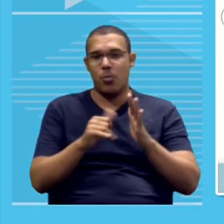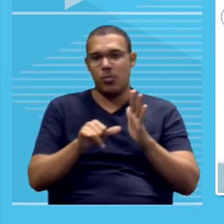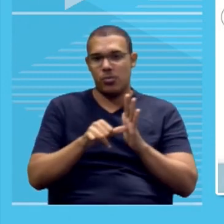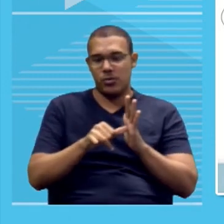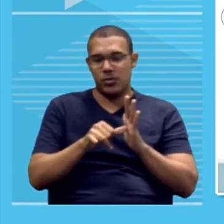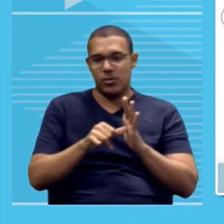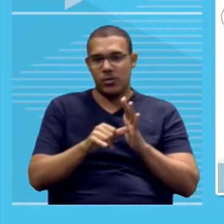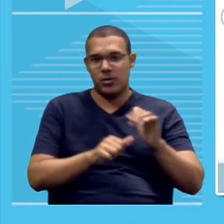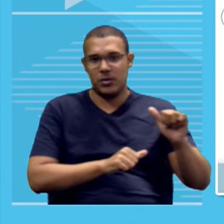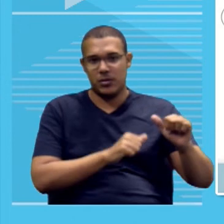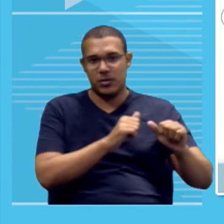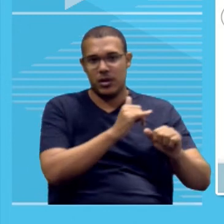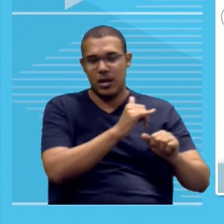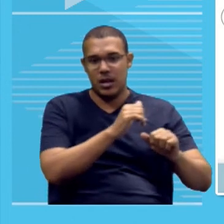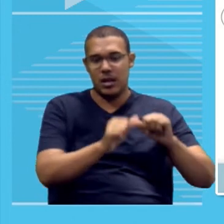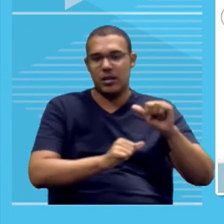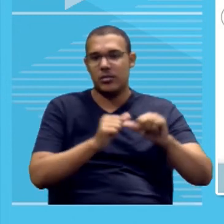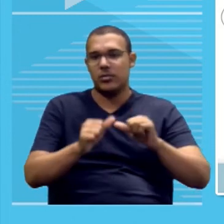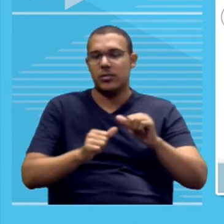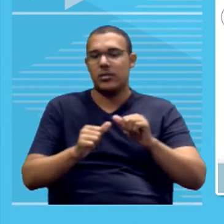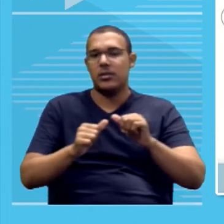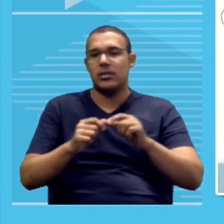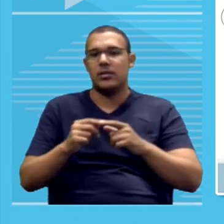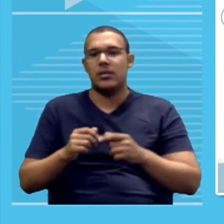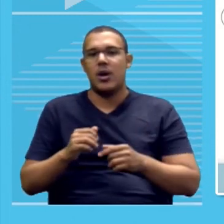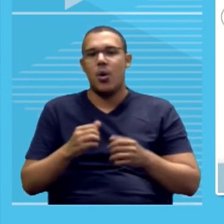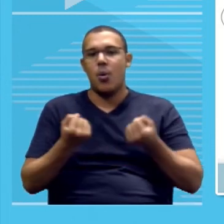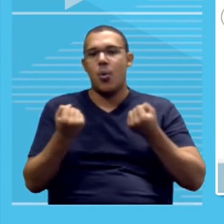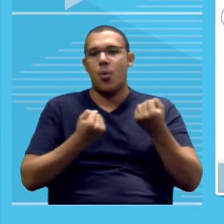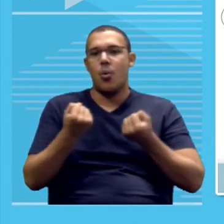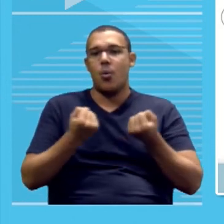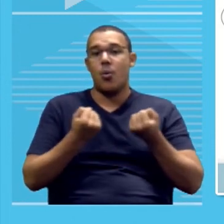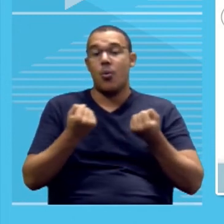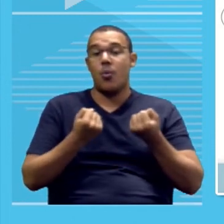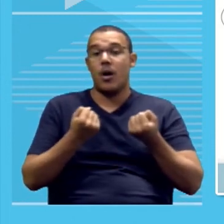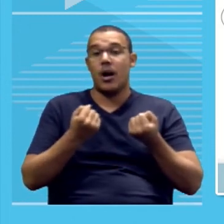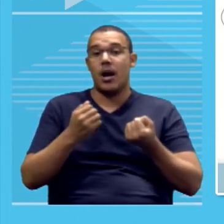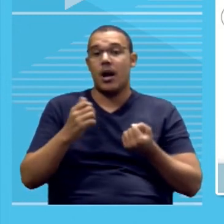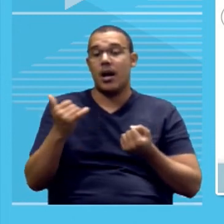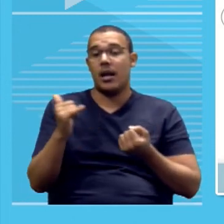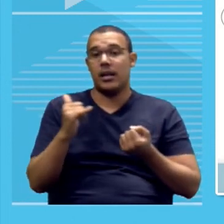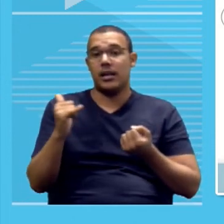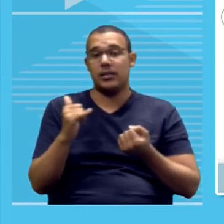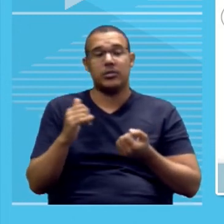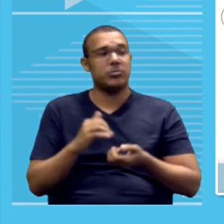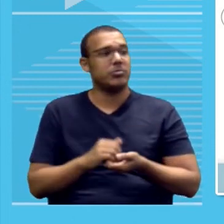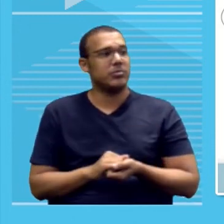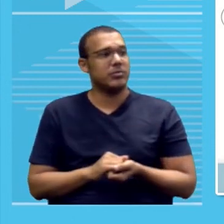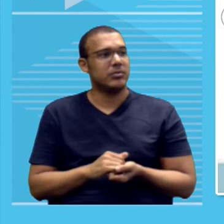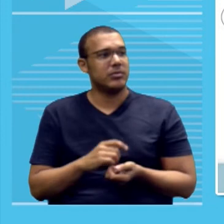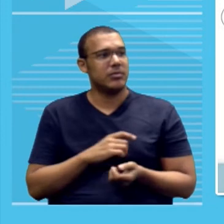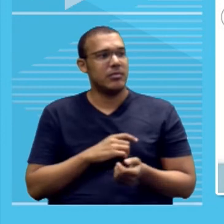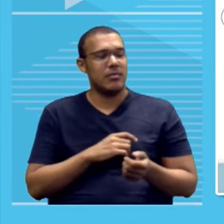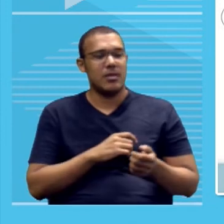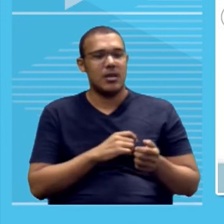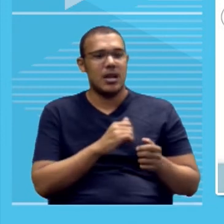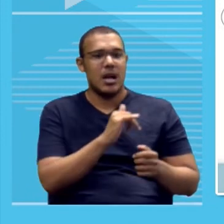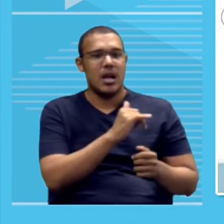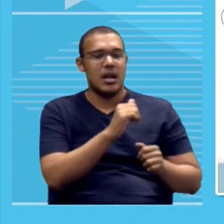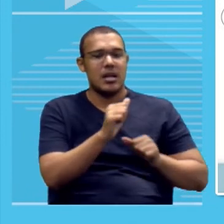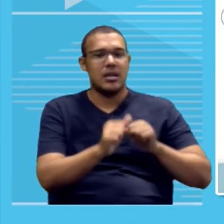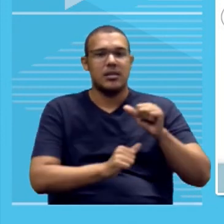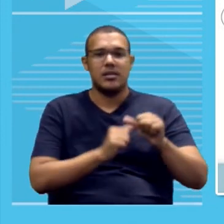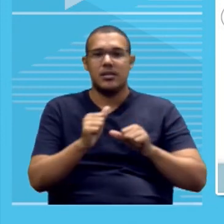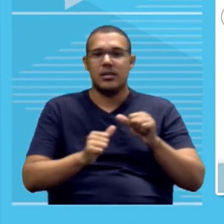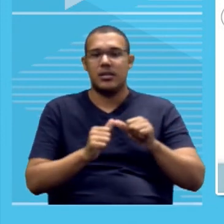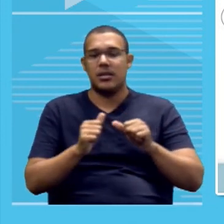Que transforma energia elétrica em energia mecânica. Carro elétrico, gente. Olha aí como carro elétrico é legal. Você tem transformação de energia elétrica